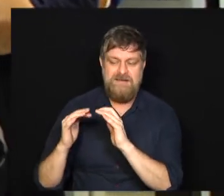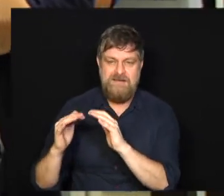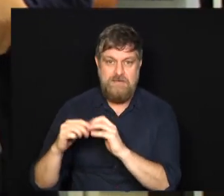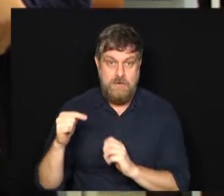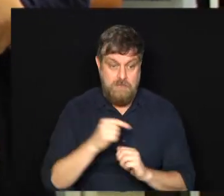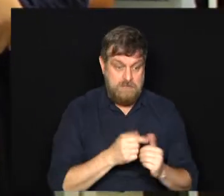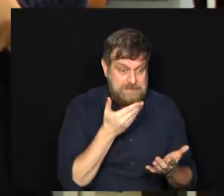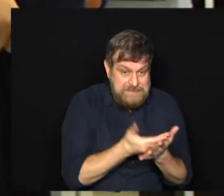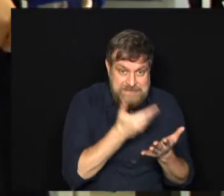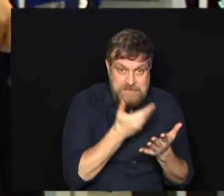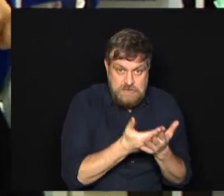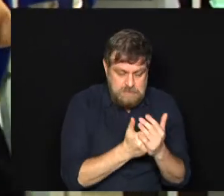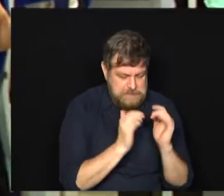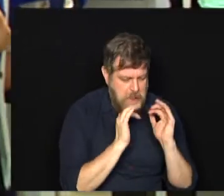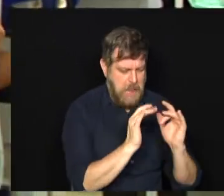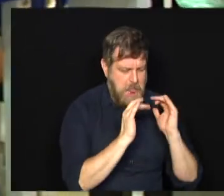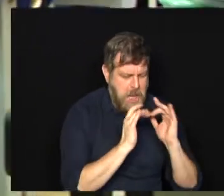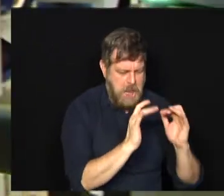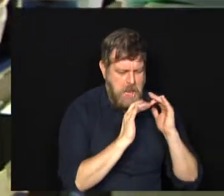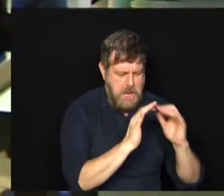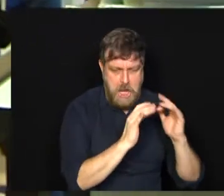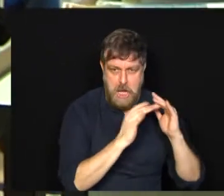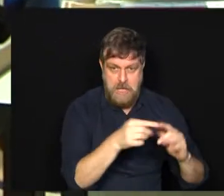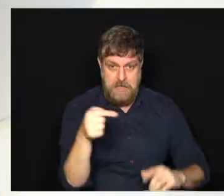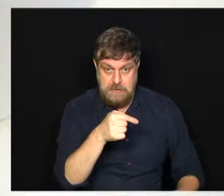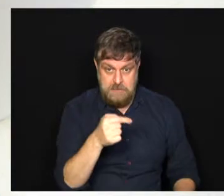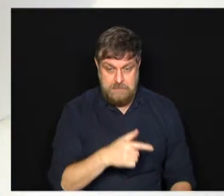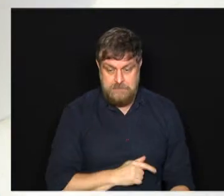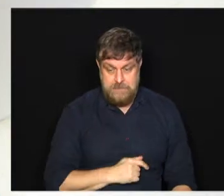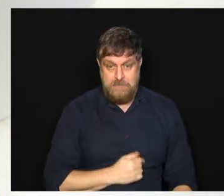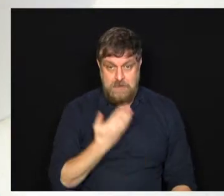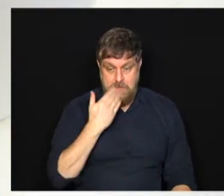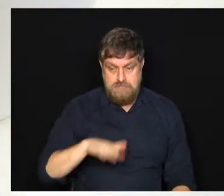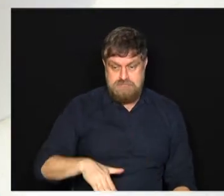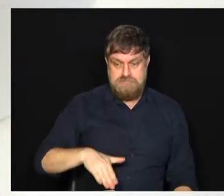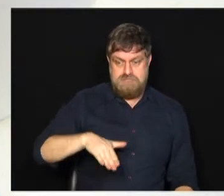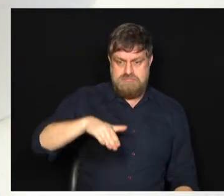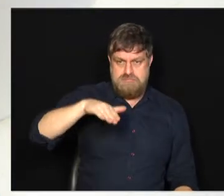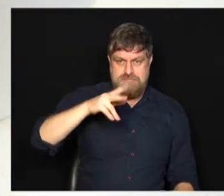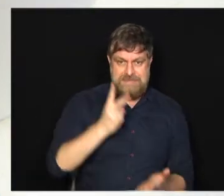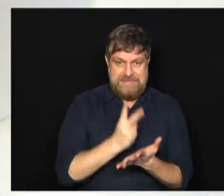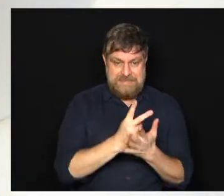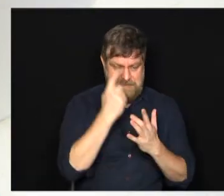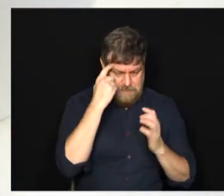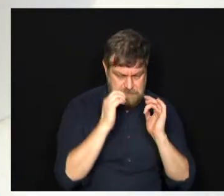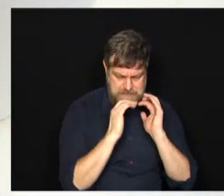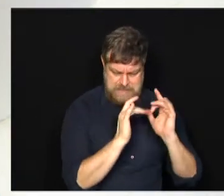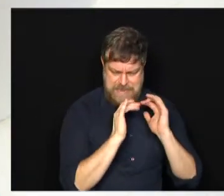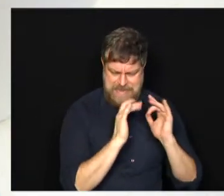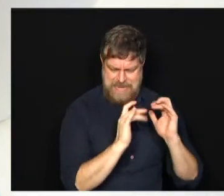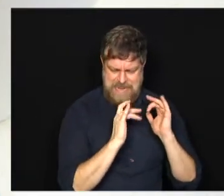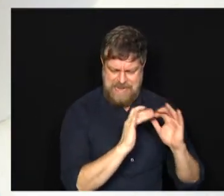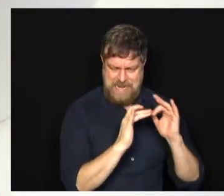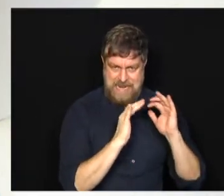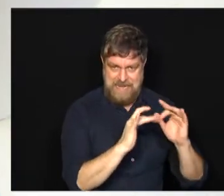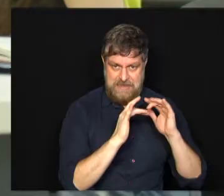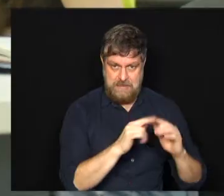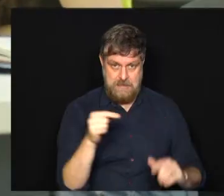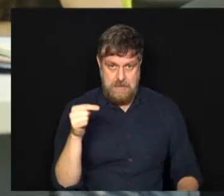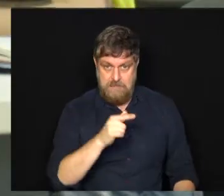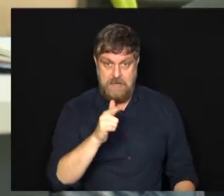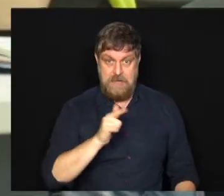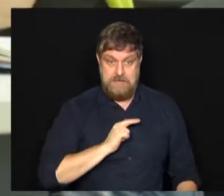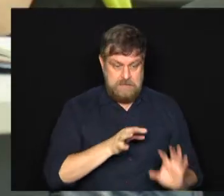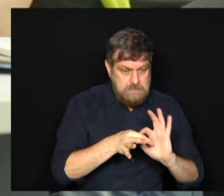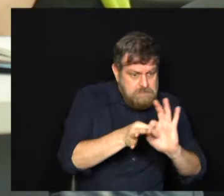o seu processo de aprendizado lá da pré-escola até o seu ensino superior, sua pós-graduação, você vai